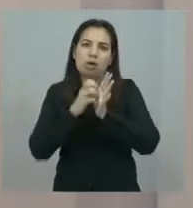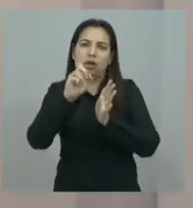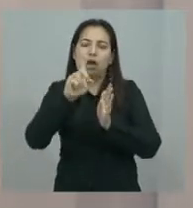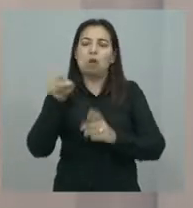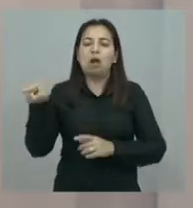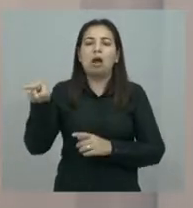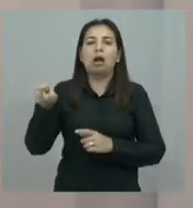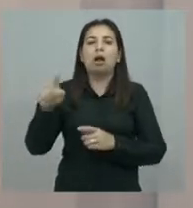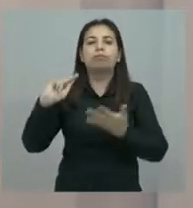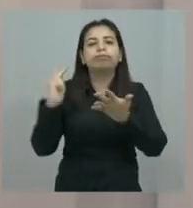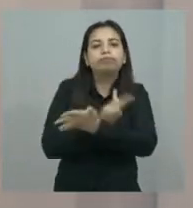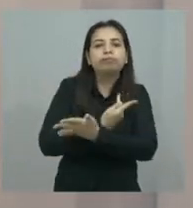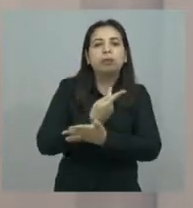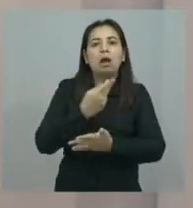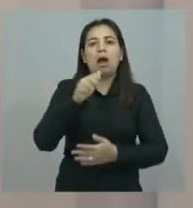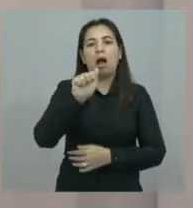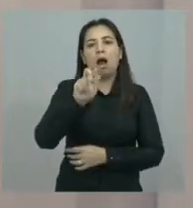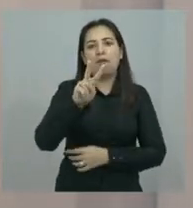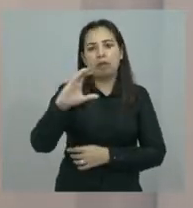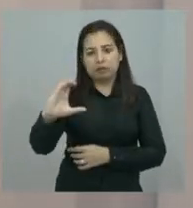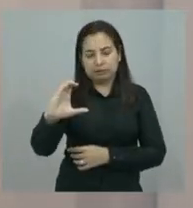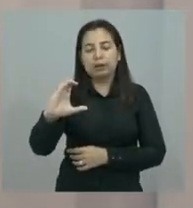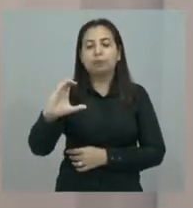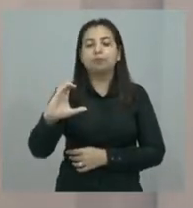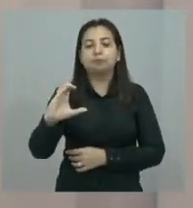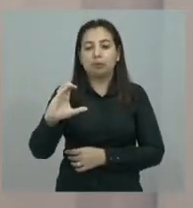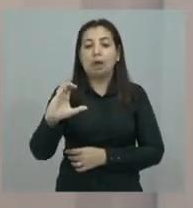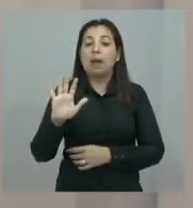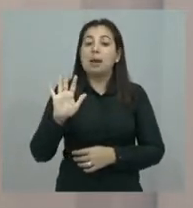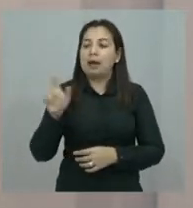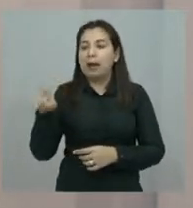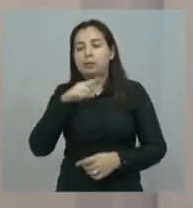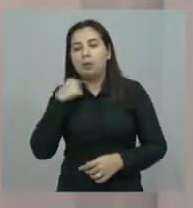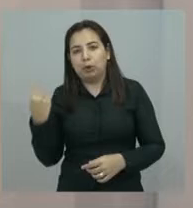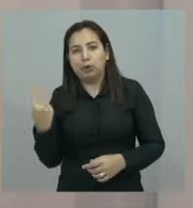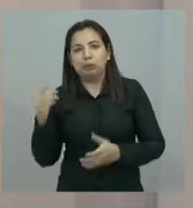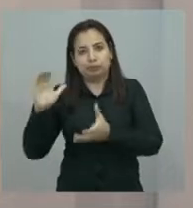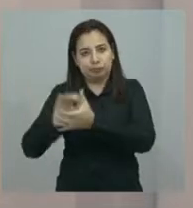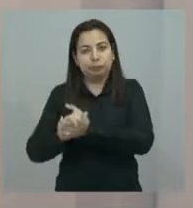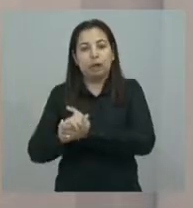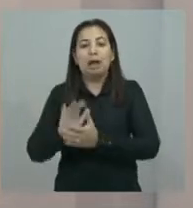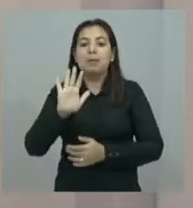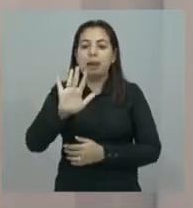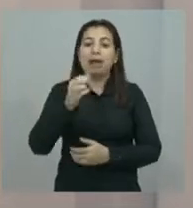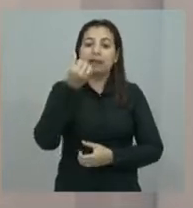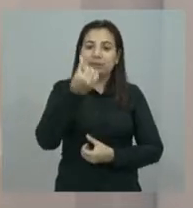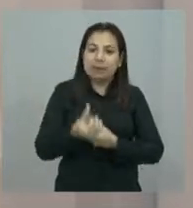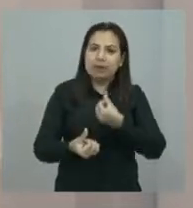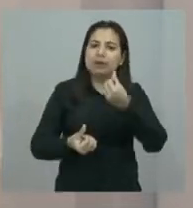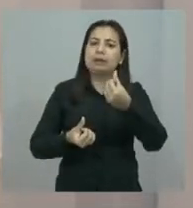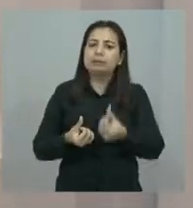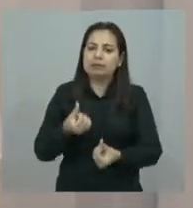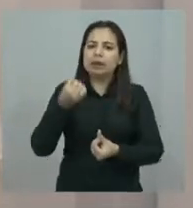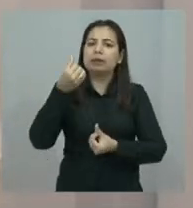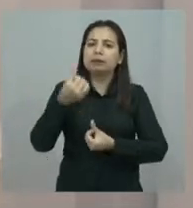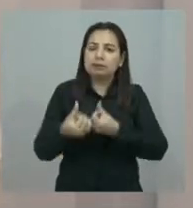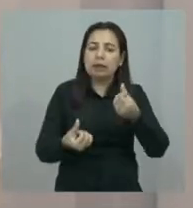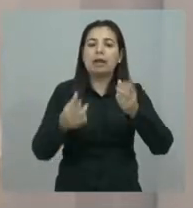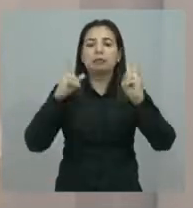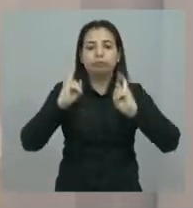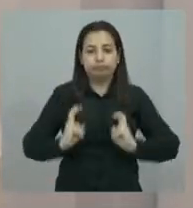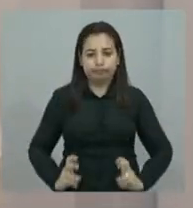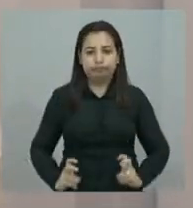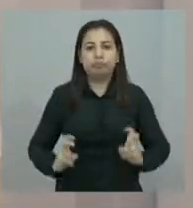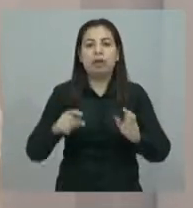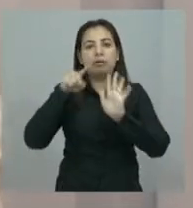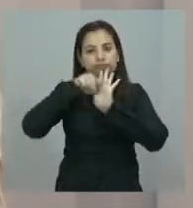AVC e foi a óbito, mas até então, de 6 em 6 meses a gente fazia, porque os médicos dizem que existe a questão